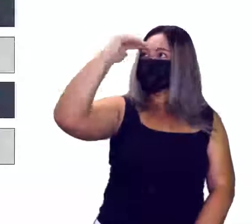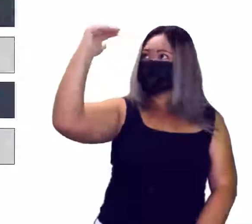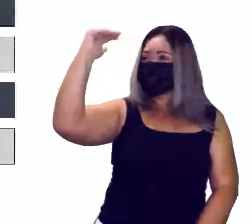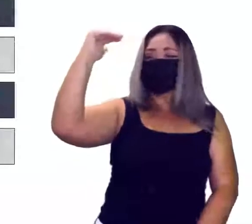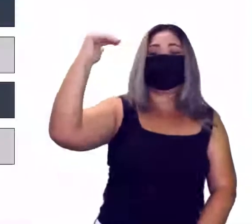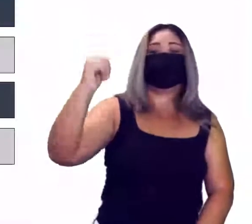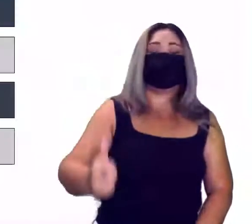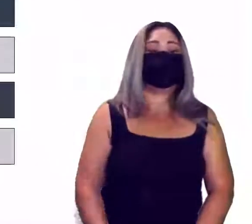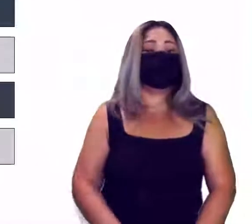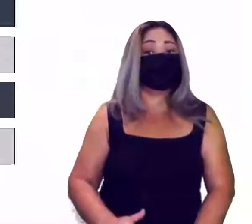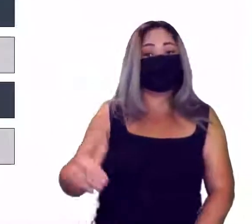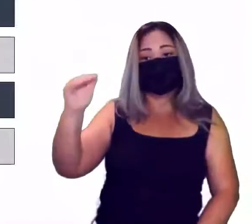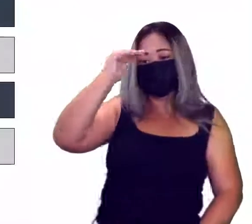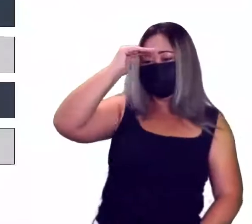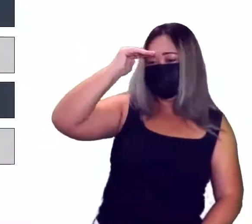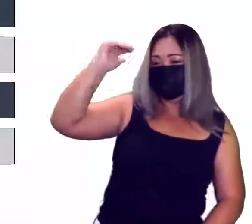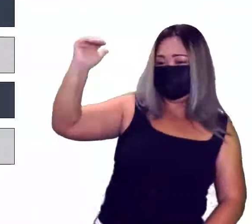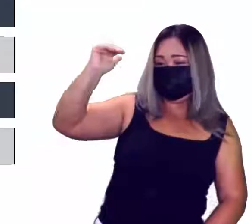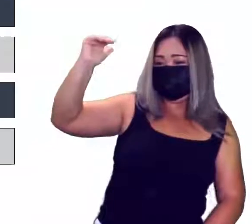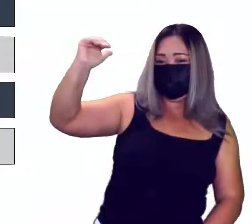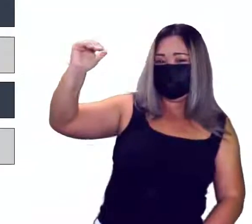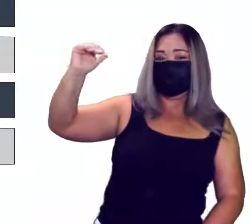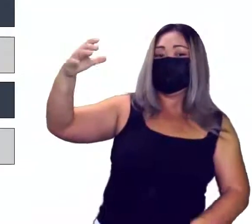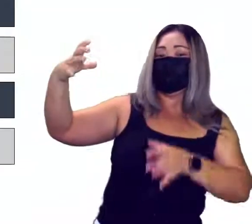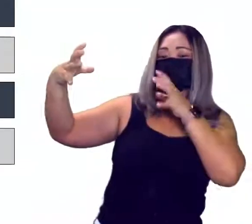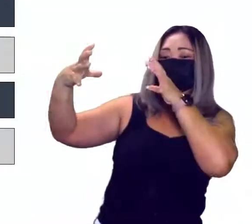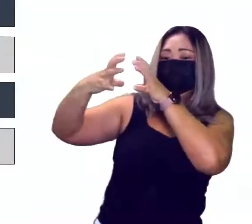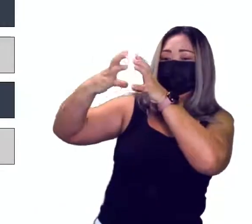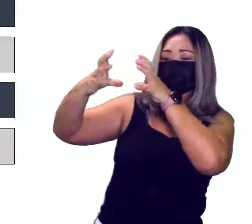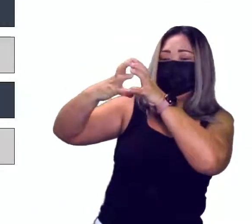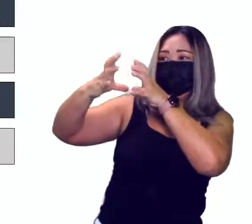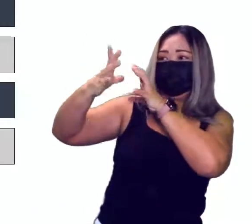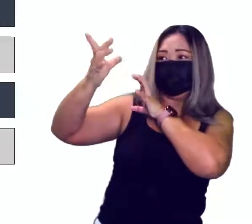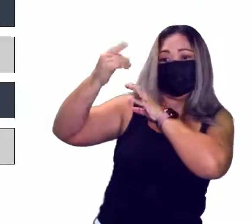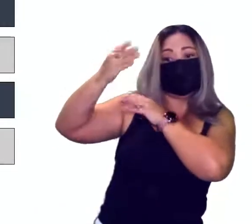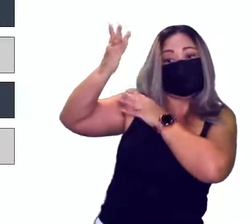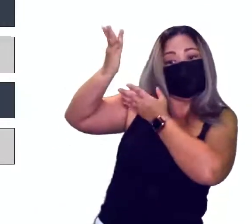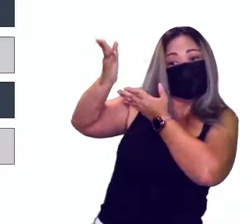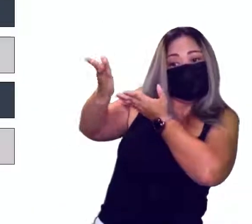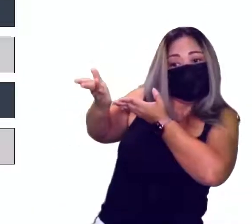né? Ó, essa classe é formada pelos seguintes deuses.